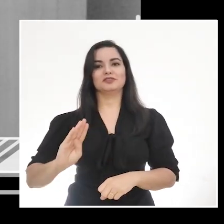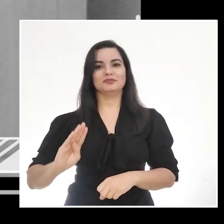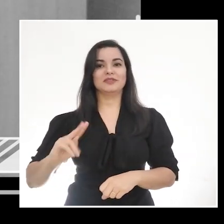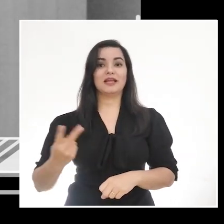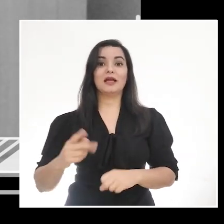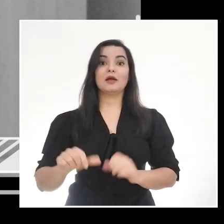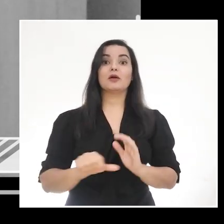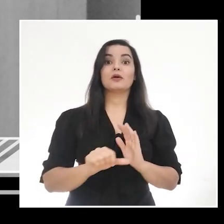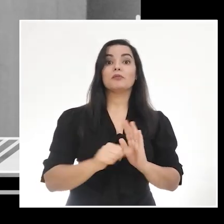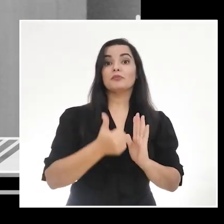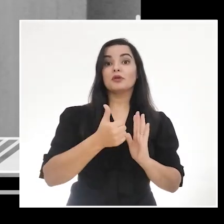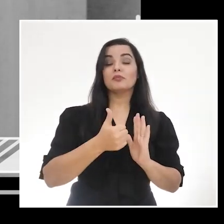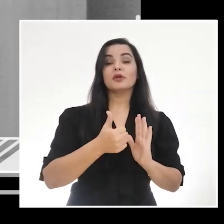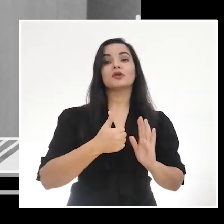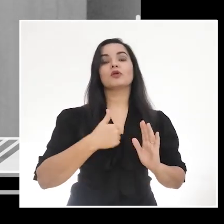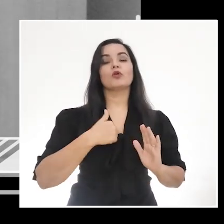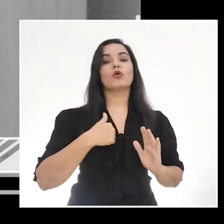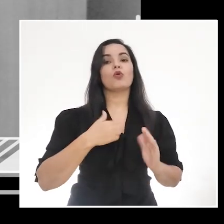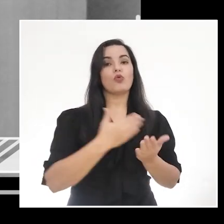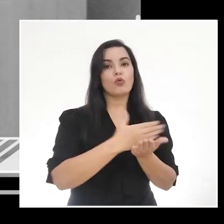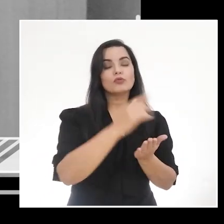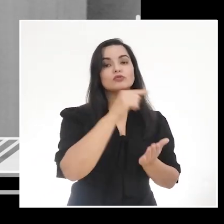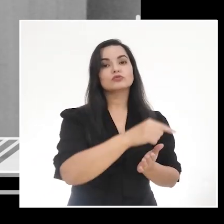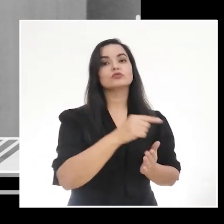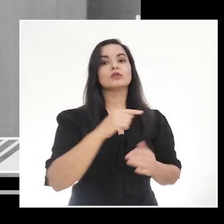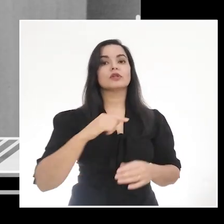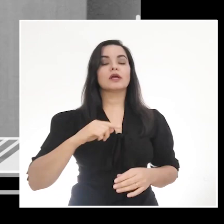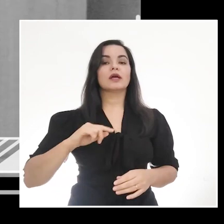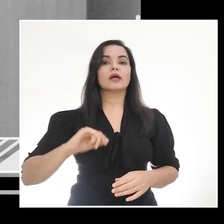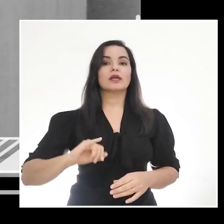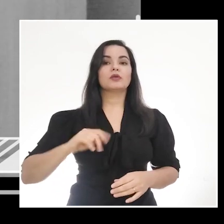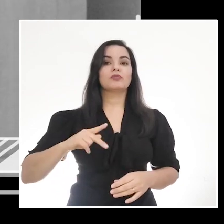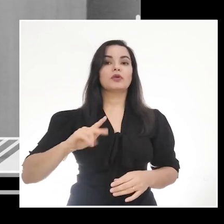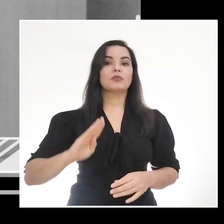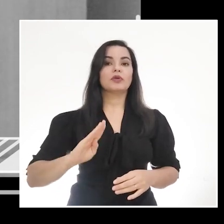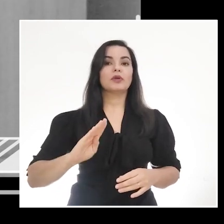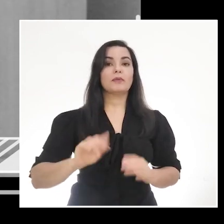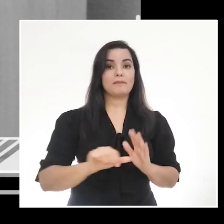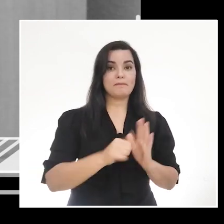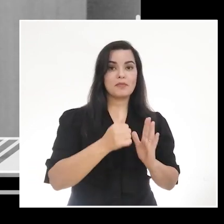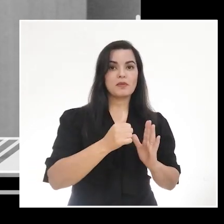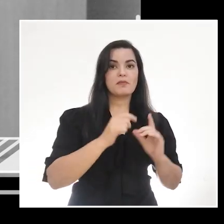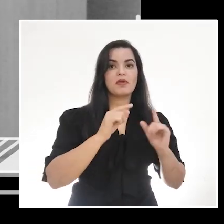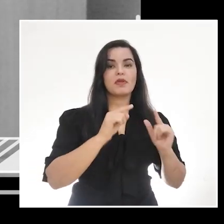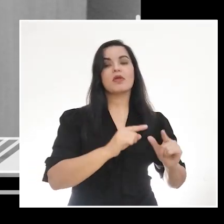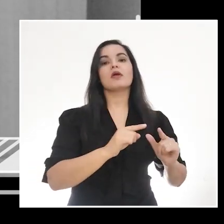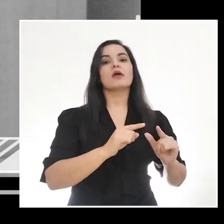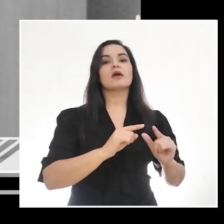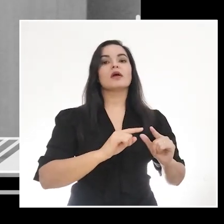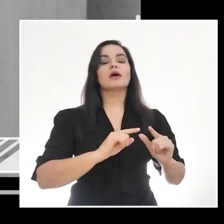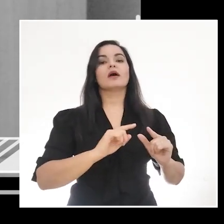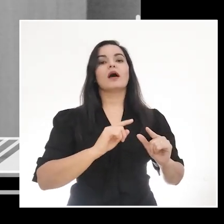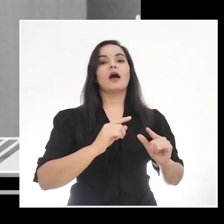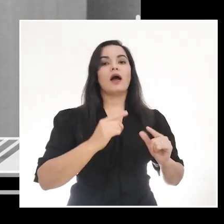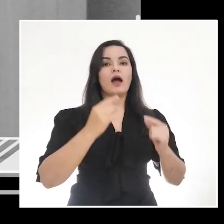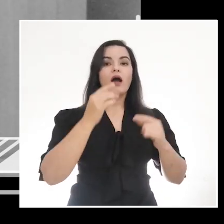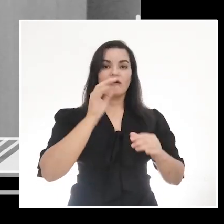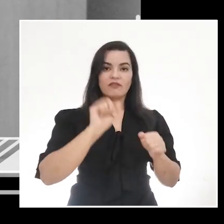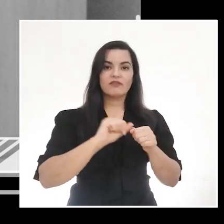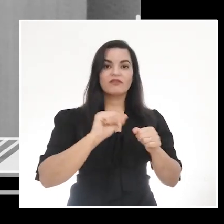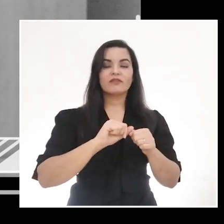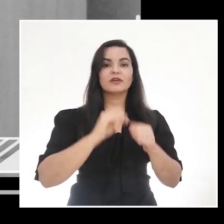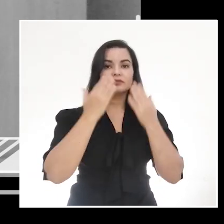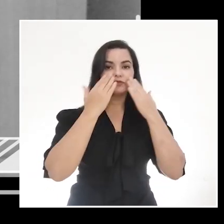Horizonte. Eu fiz minha profissão de fé na primeira igreja, depois me transferi para a Terceira Igreja